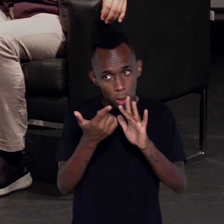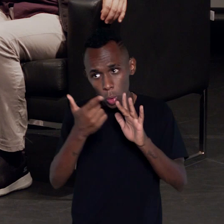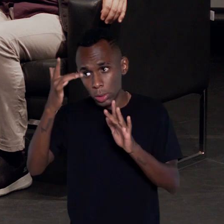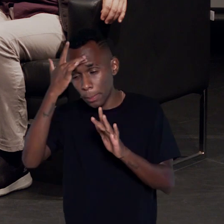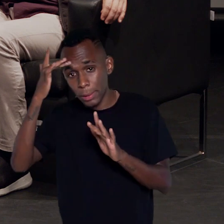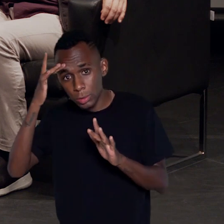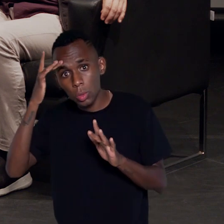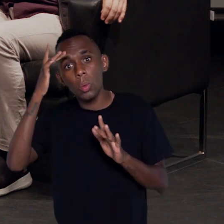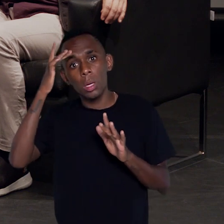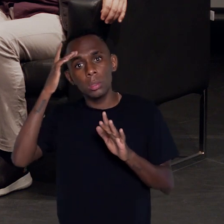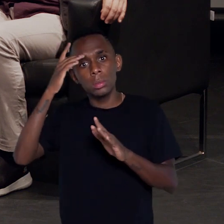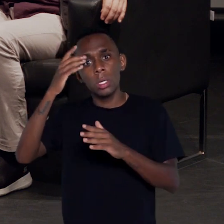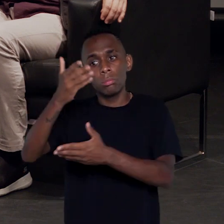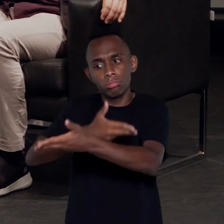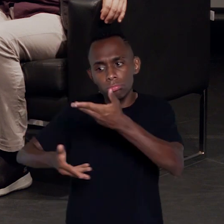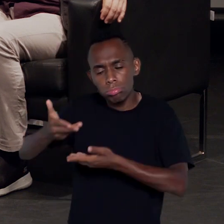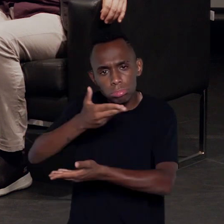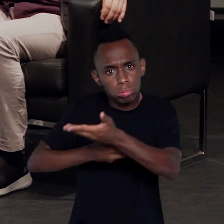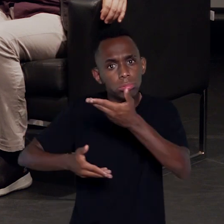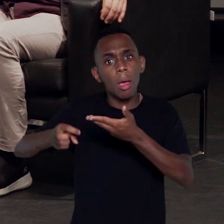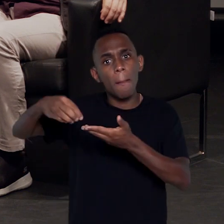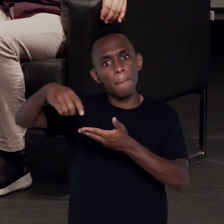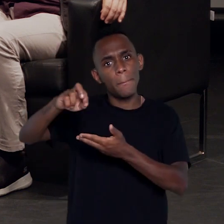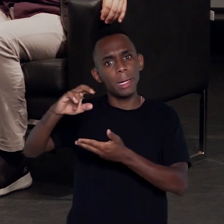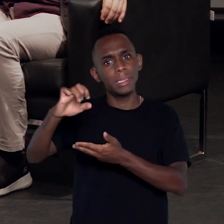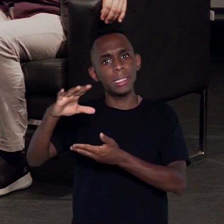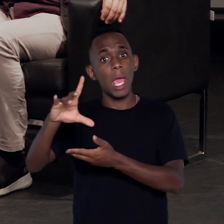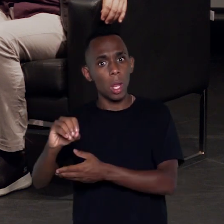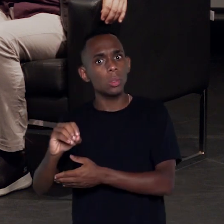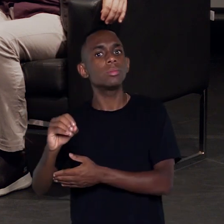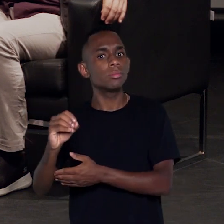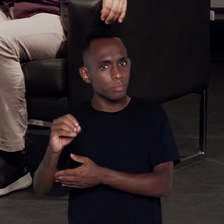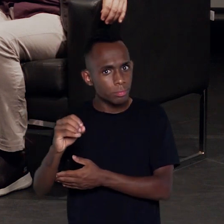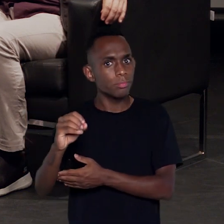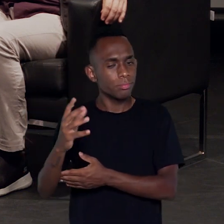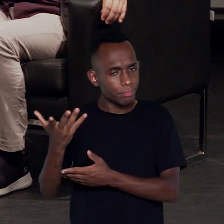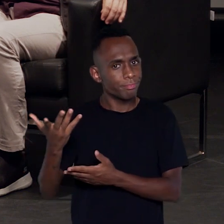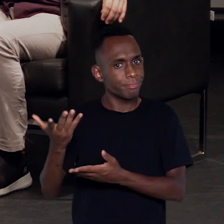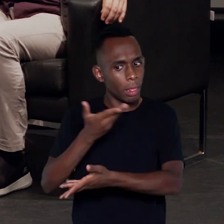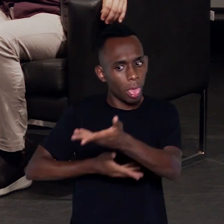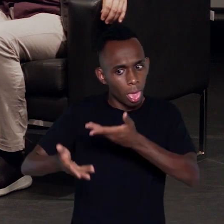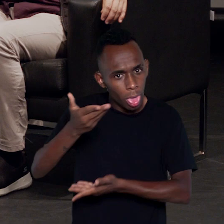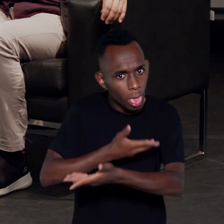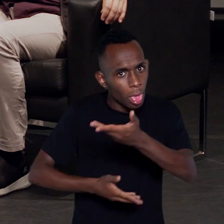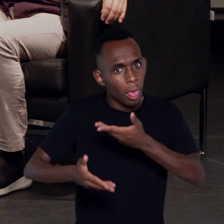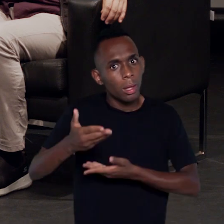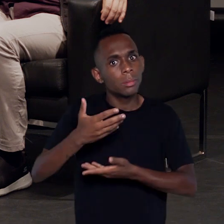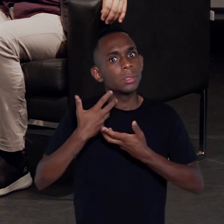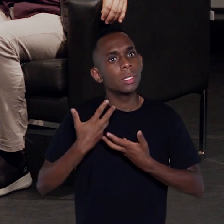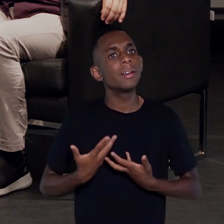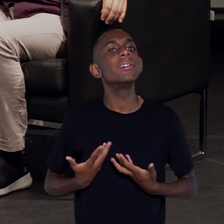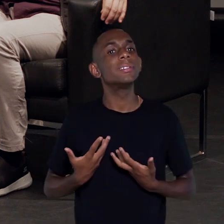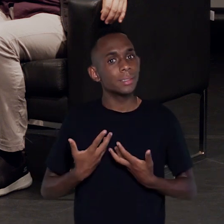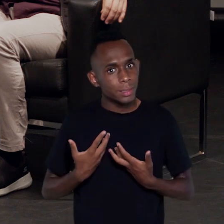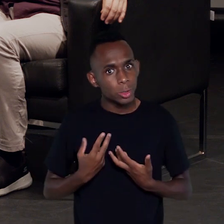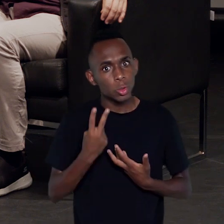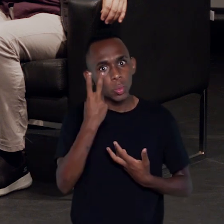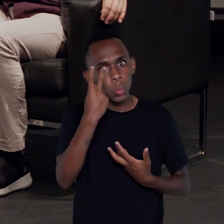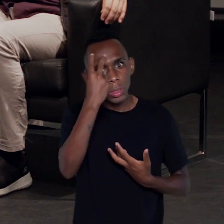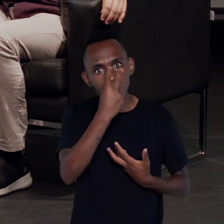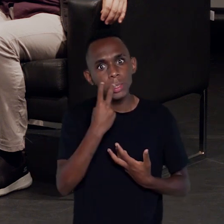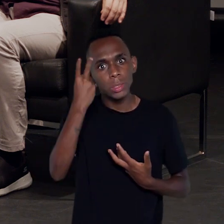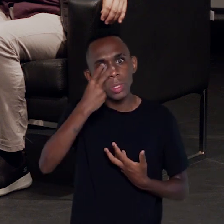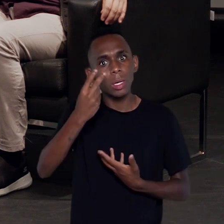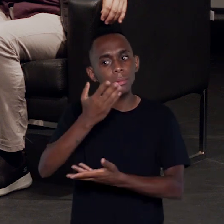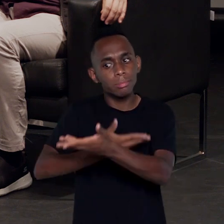protesto público, porque você exauriu, viu, Marcelo? Você exauriu o pobre coitado do Itamar, 2 horas de entrevista.